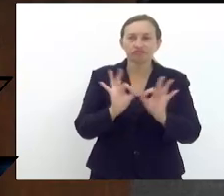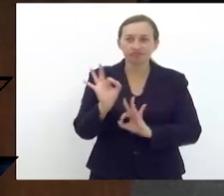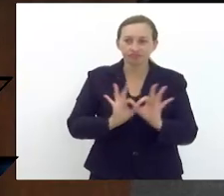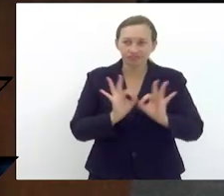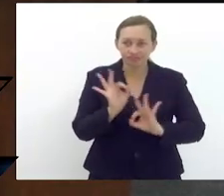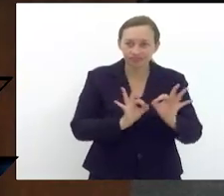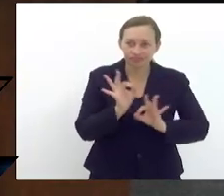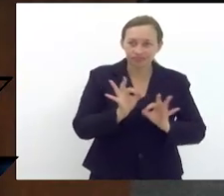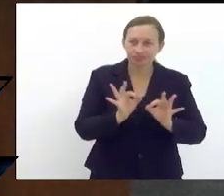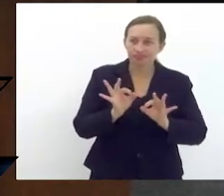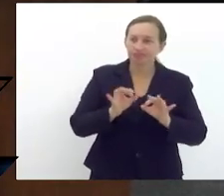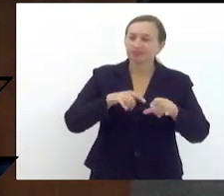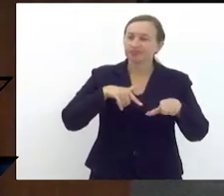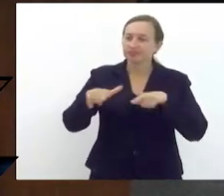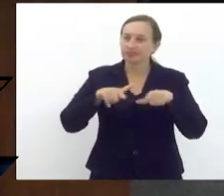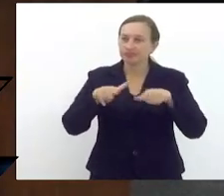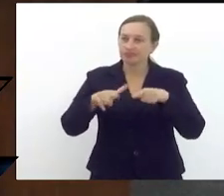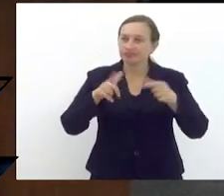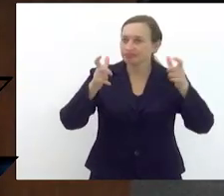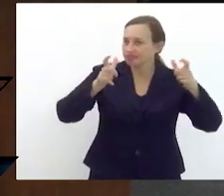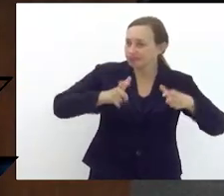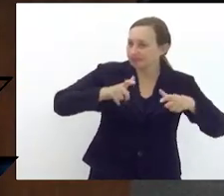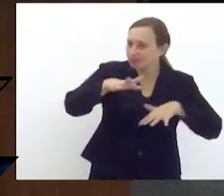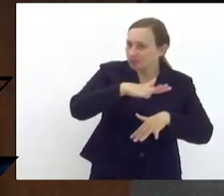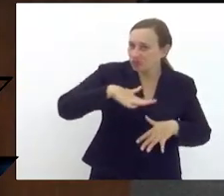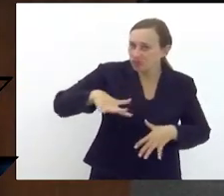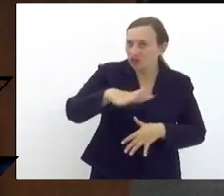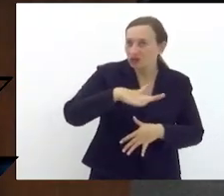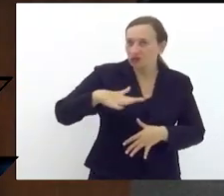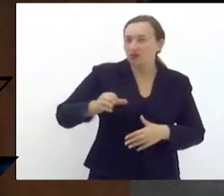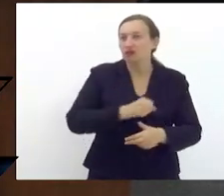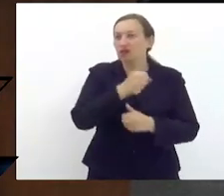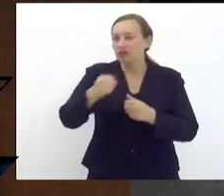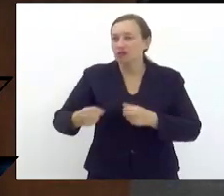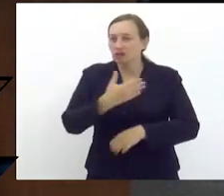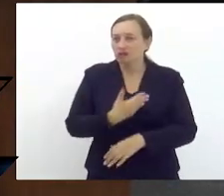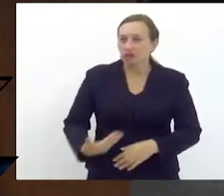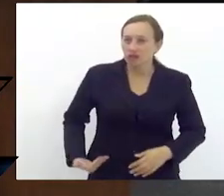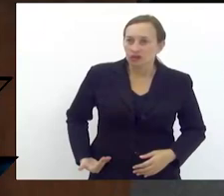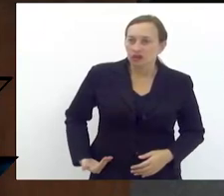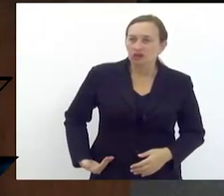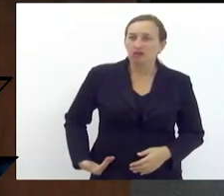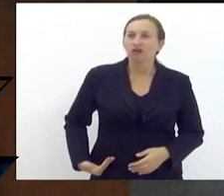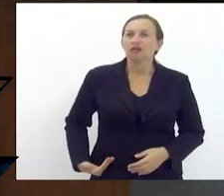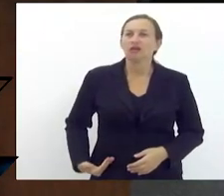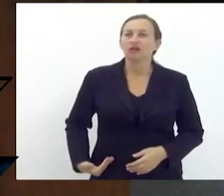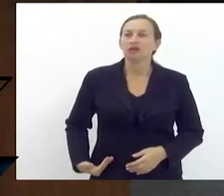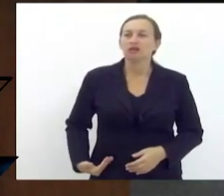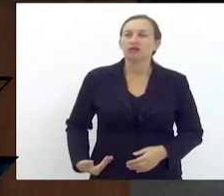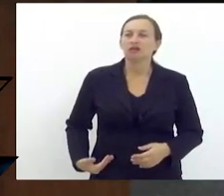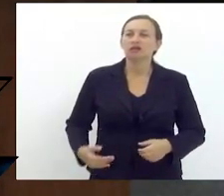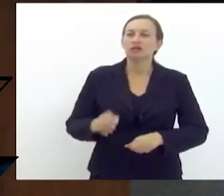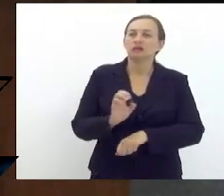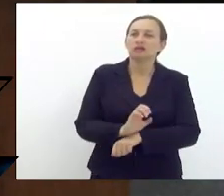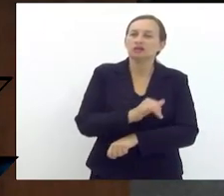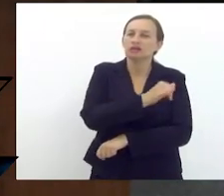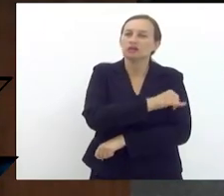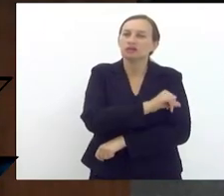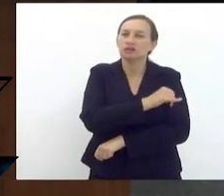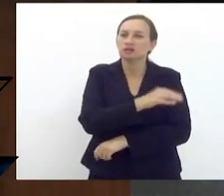dos serviços ali naquela região pelo poder público pelo poder aqui Público do Estado do Rio de Janeiro